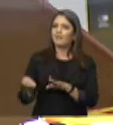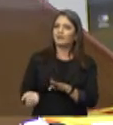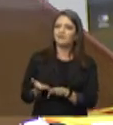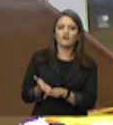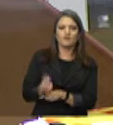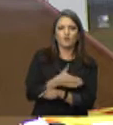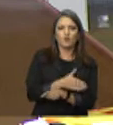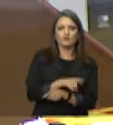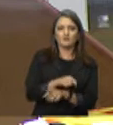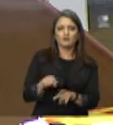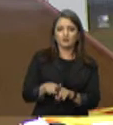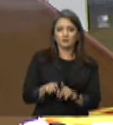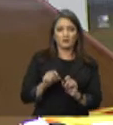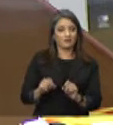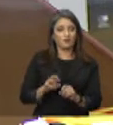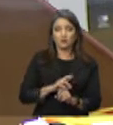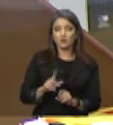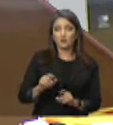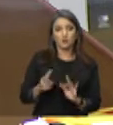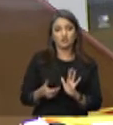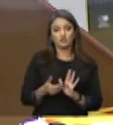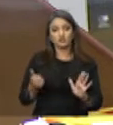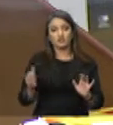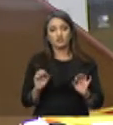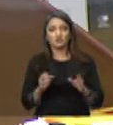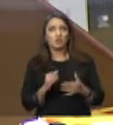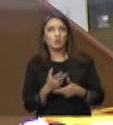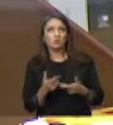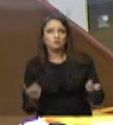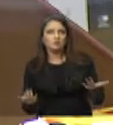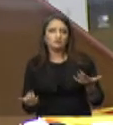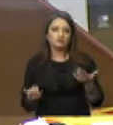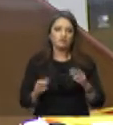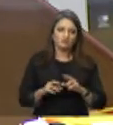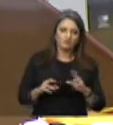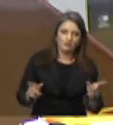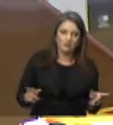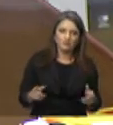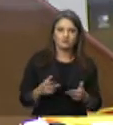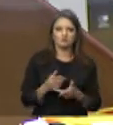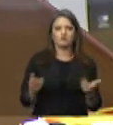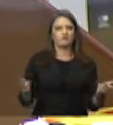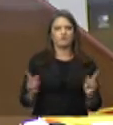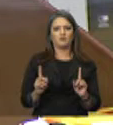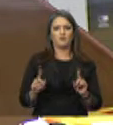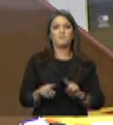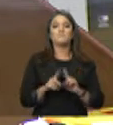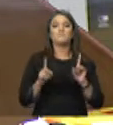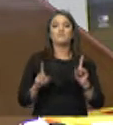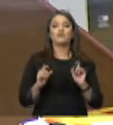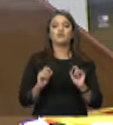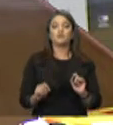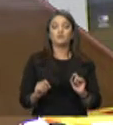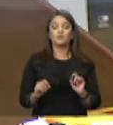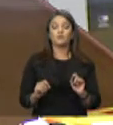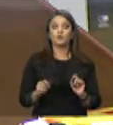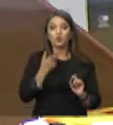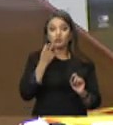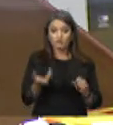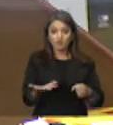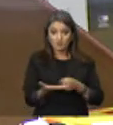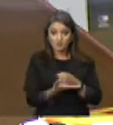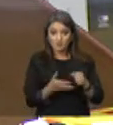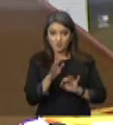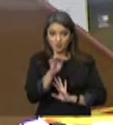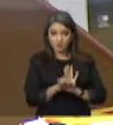retroação aqui não deve ser extraída de meras inferências e contratações diretas não ao fazer remissão aos